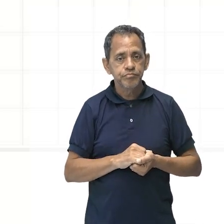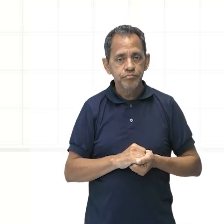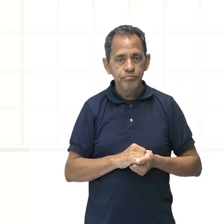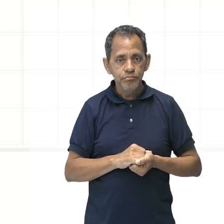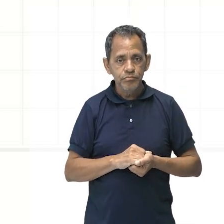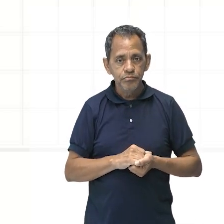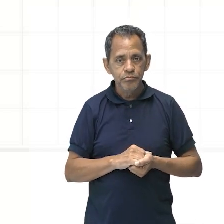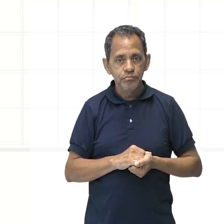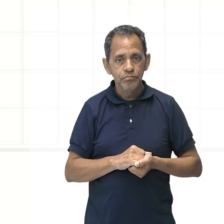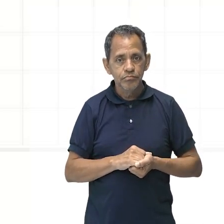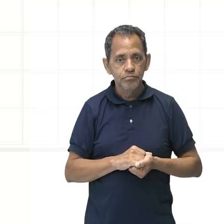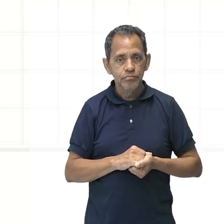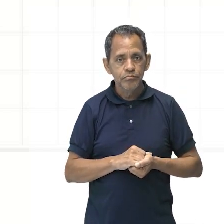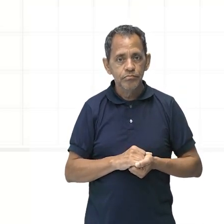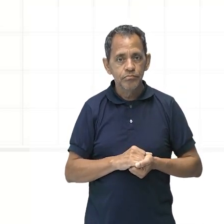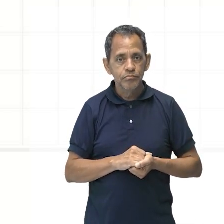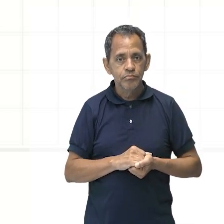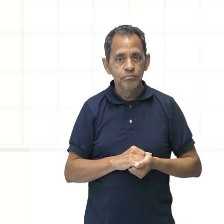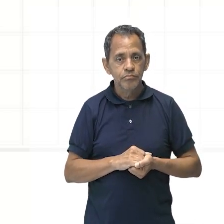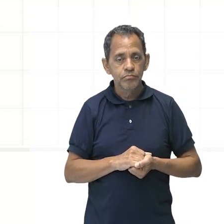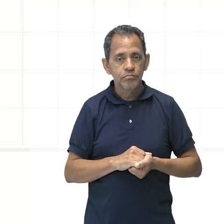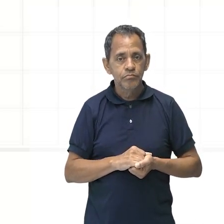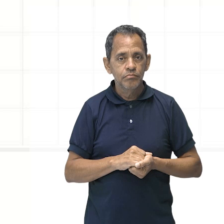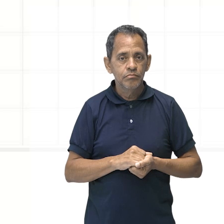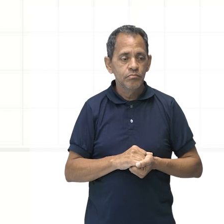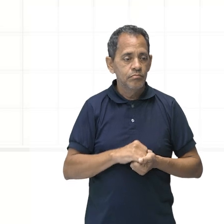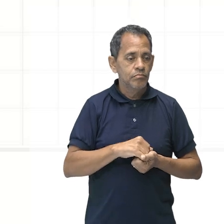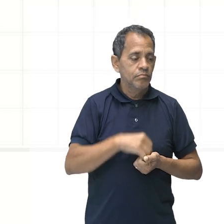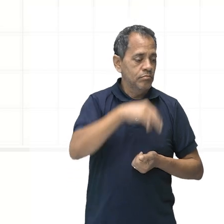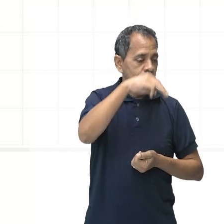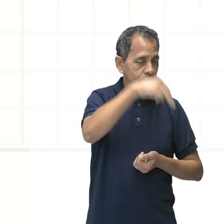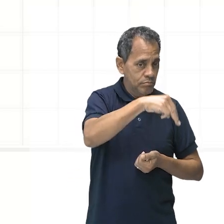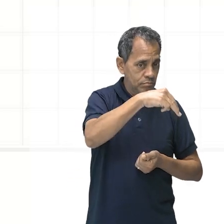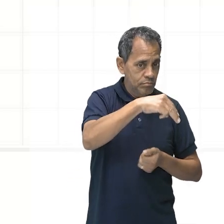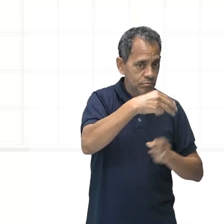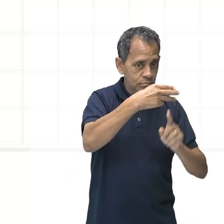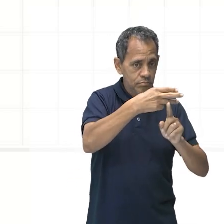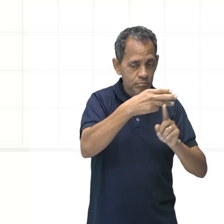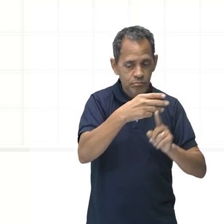a relação entre metro cúbico e litro, certo? 1